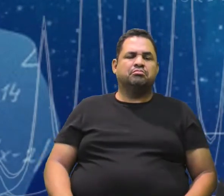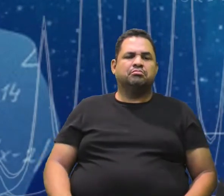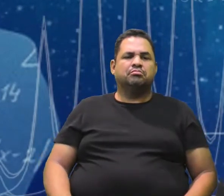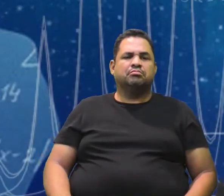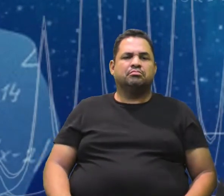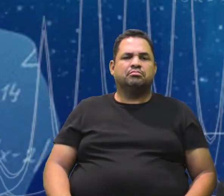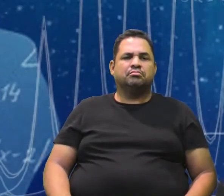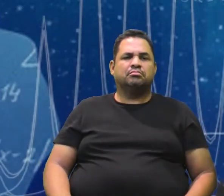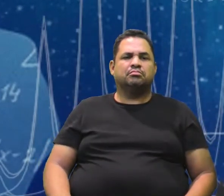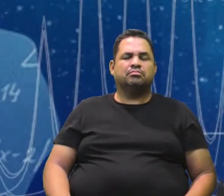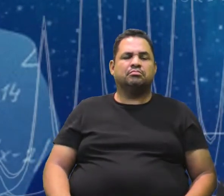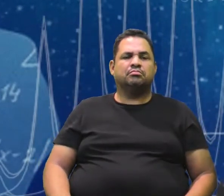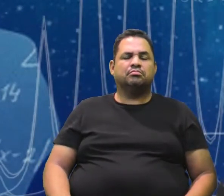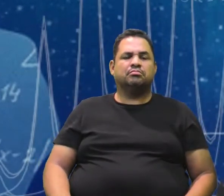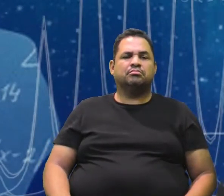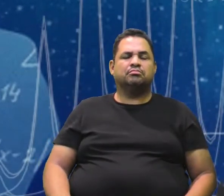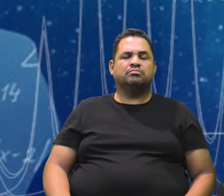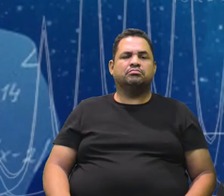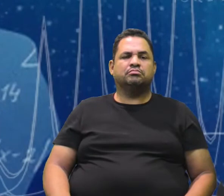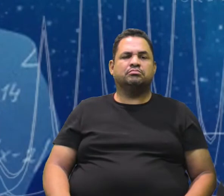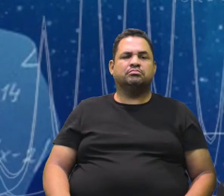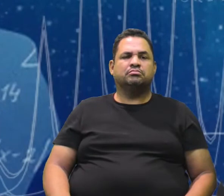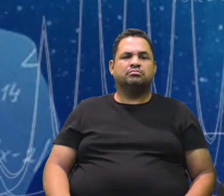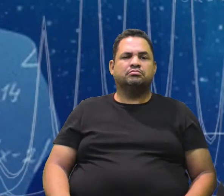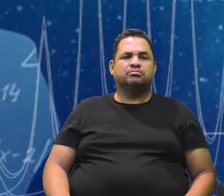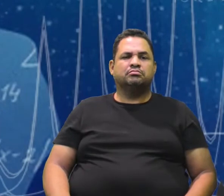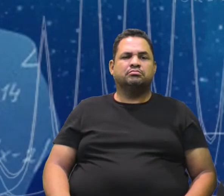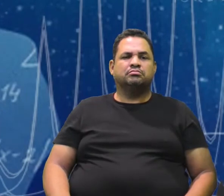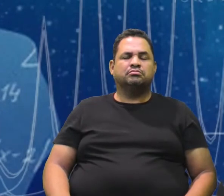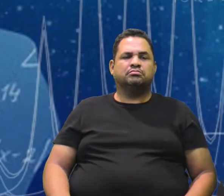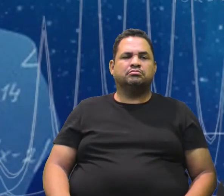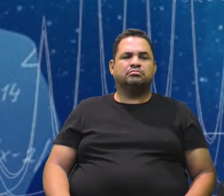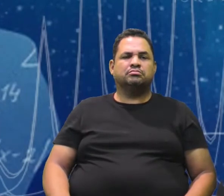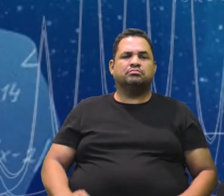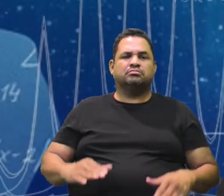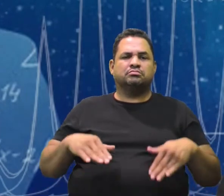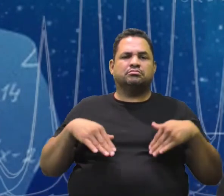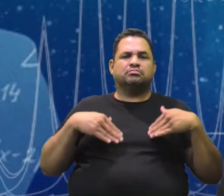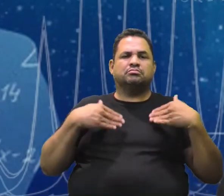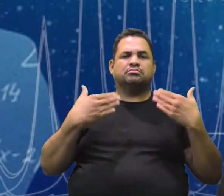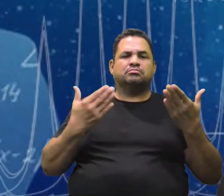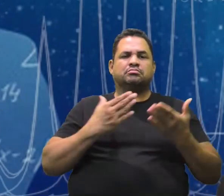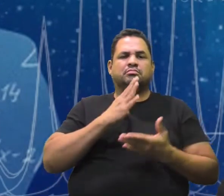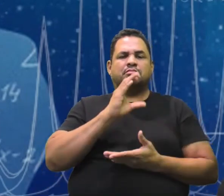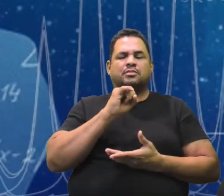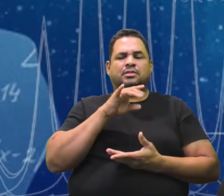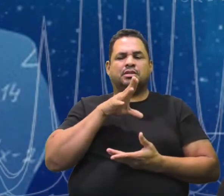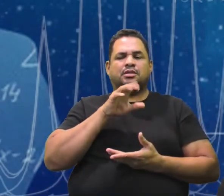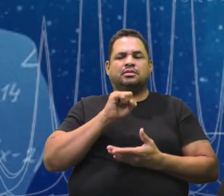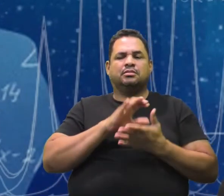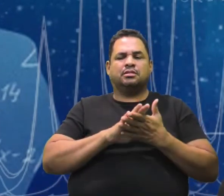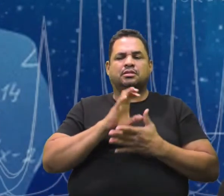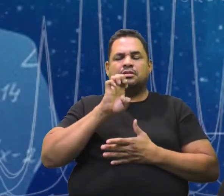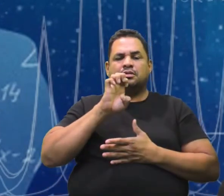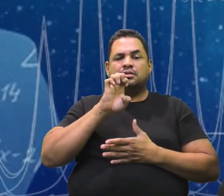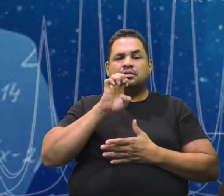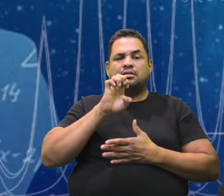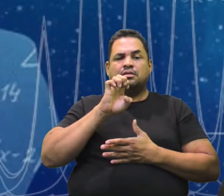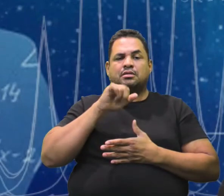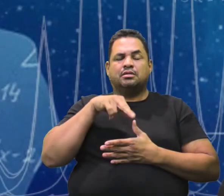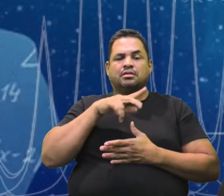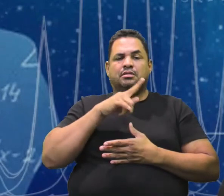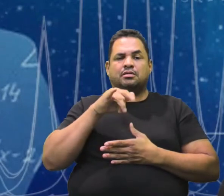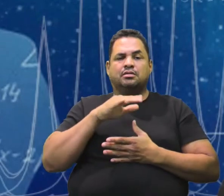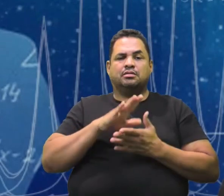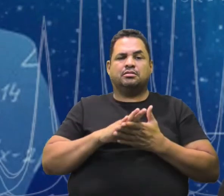H2O2. H2O, óxido de hidrogênio. Quando a catalase, que é uma enzima